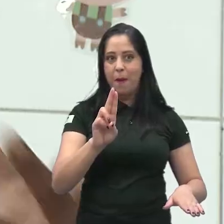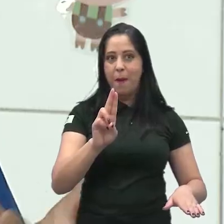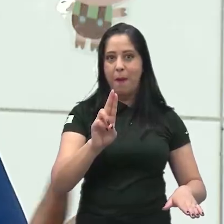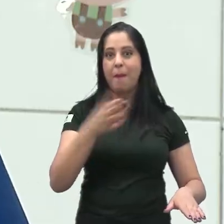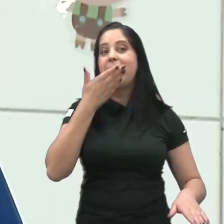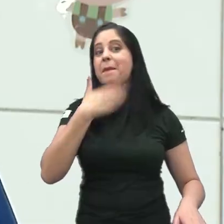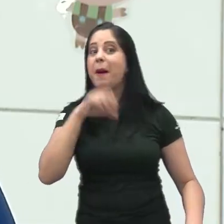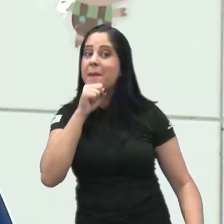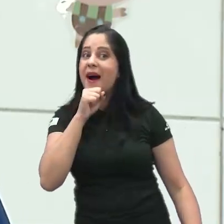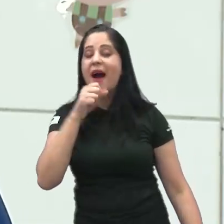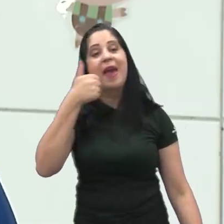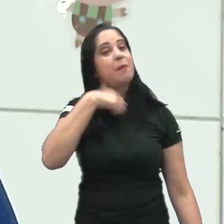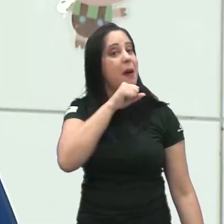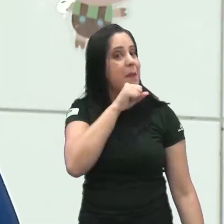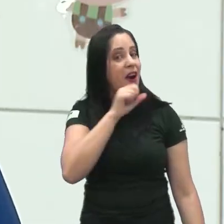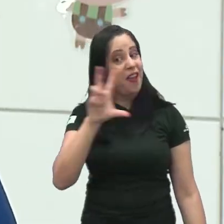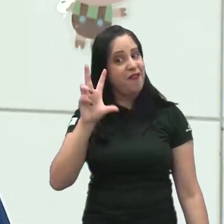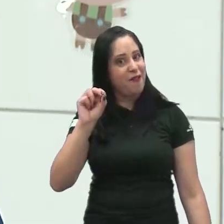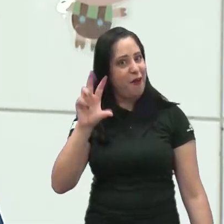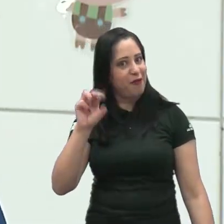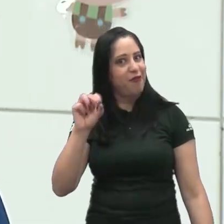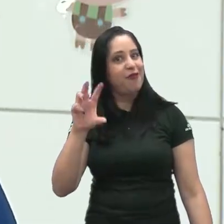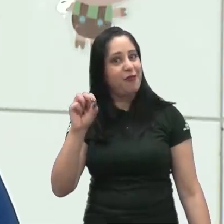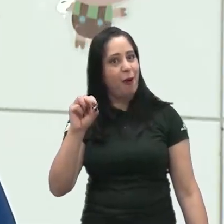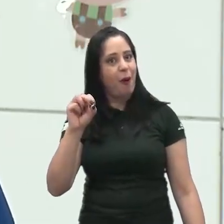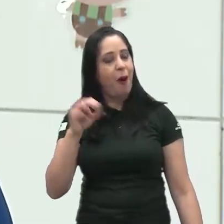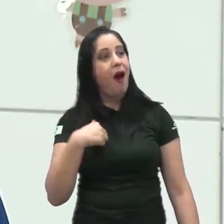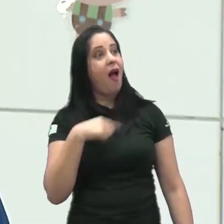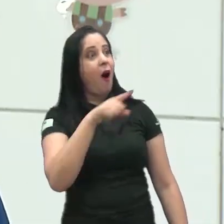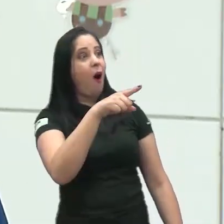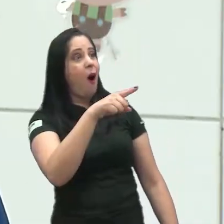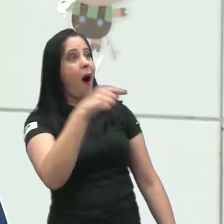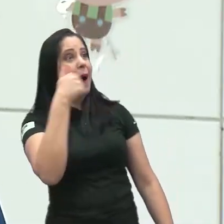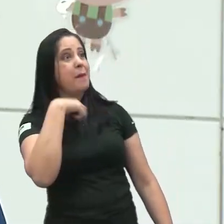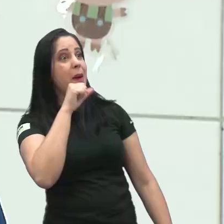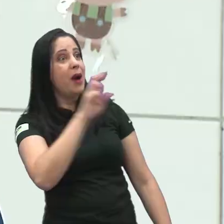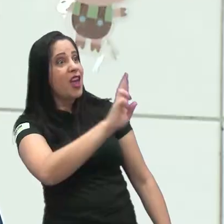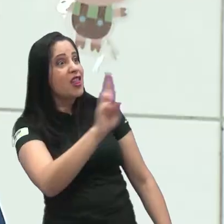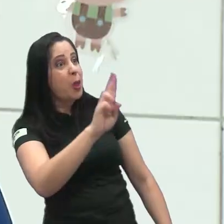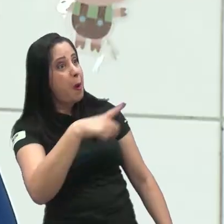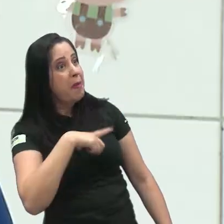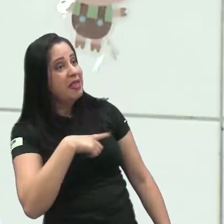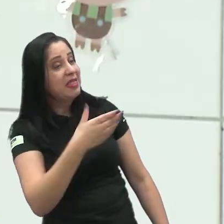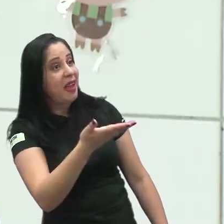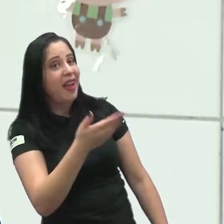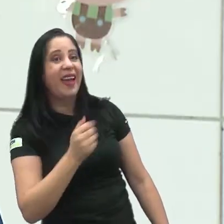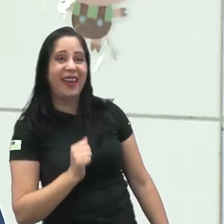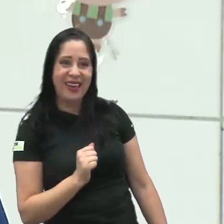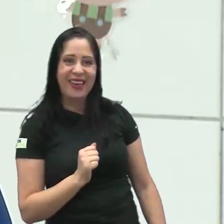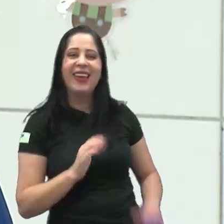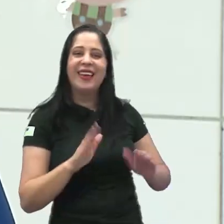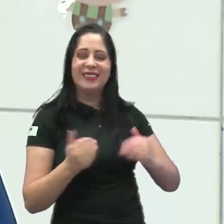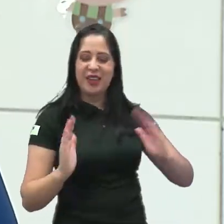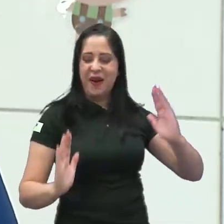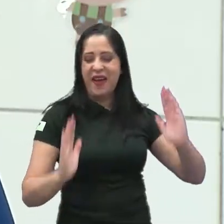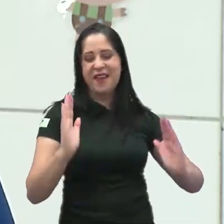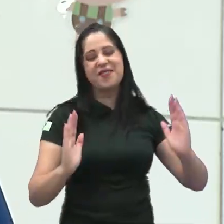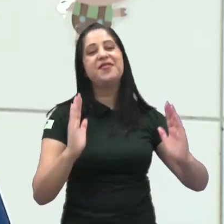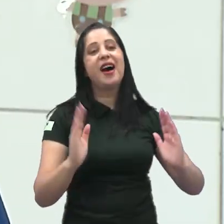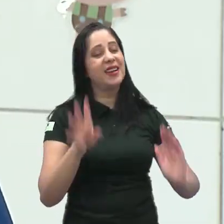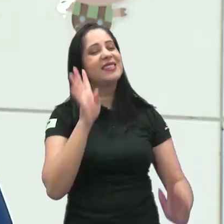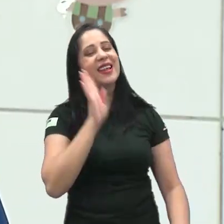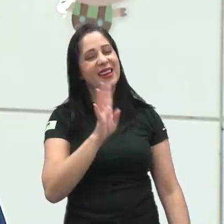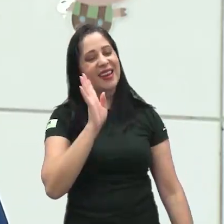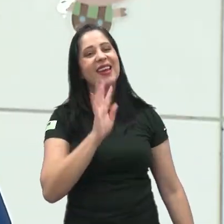é só o papai, a mamãe, e aí eles começam a descobrir que eles também têm nomes, né? Então, assim, essa fase é muito gostosa de trabalhar